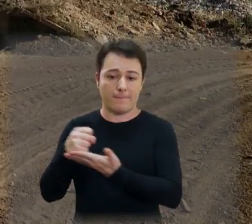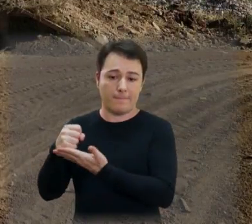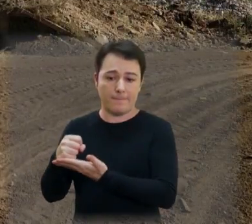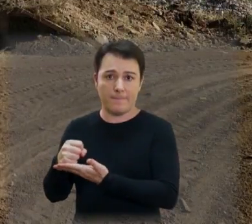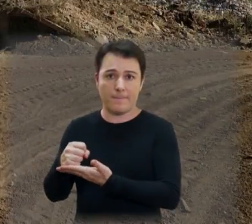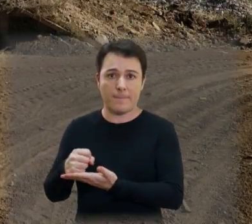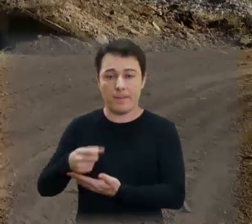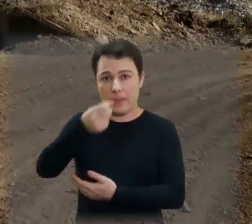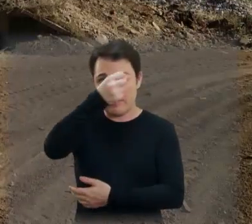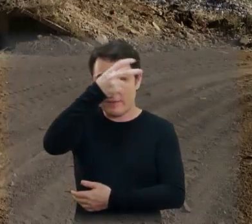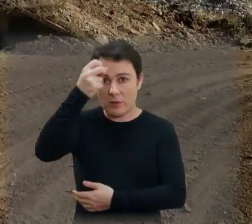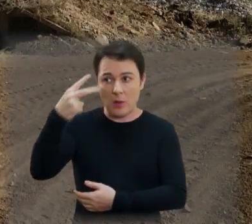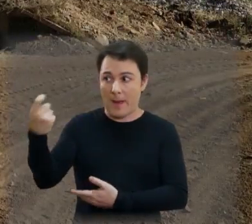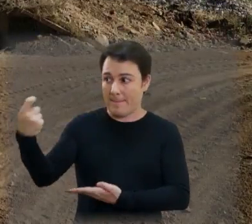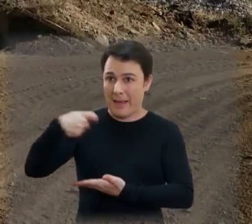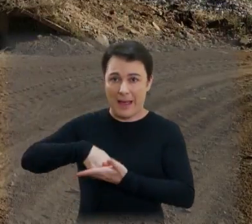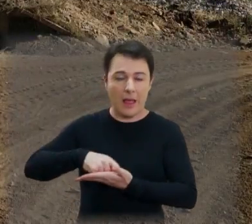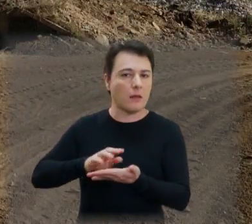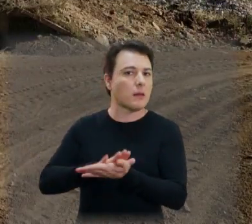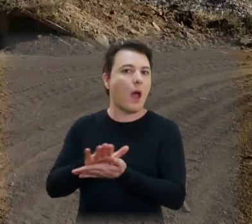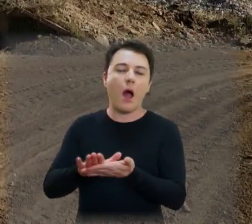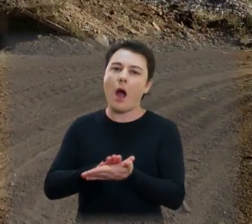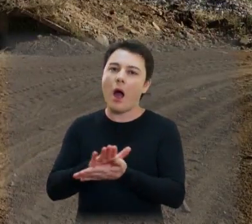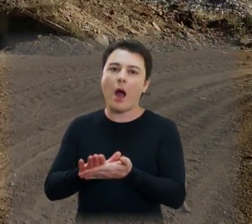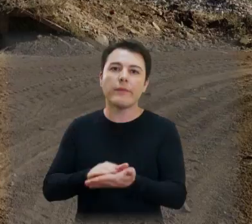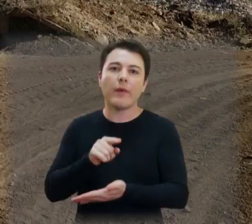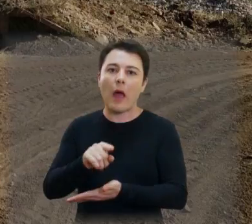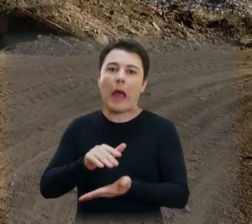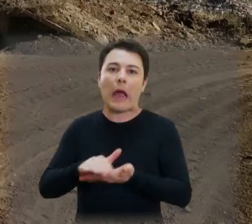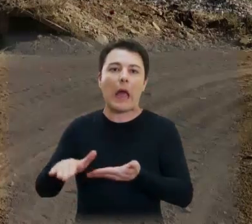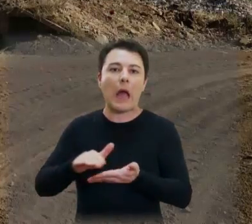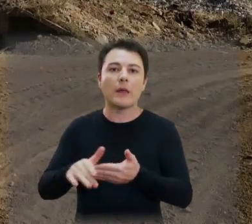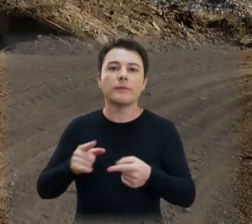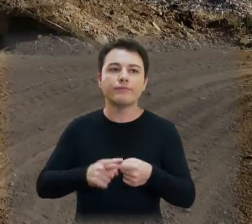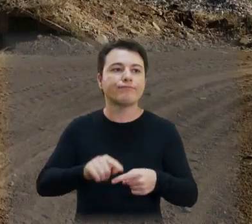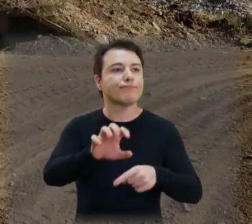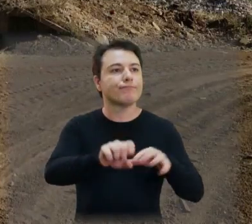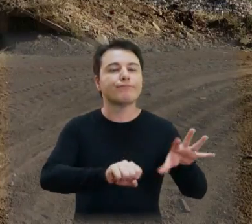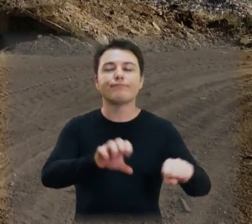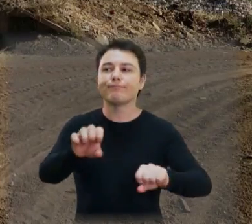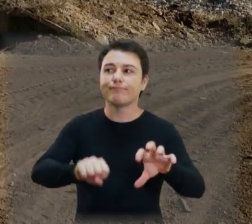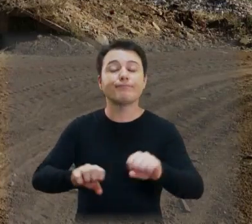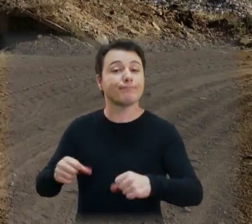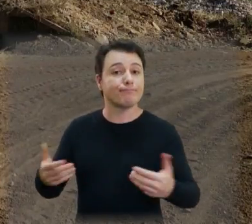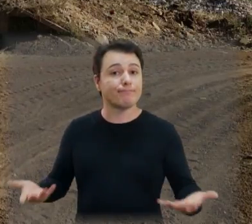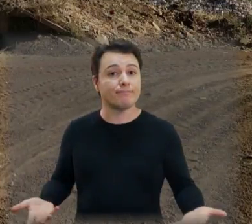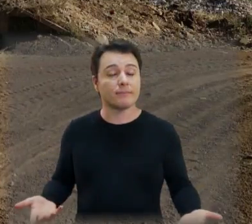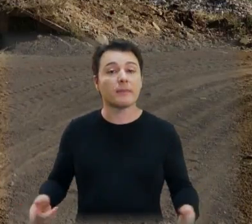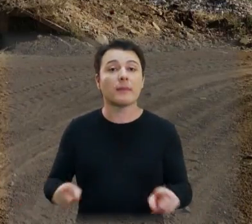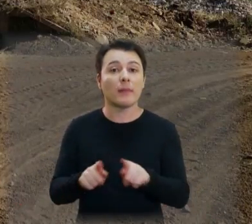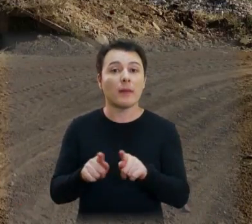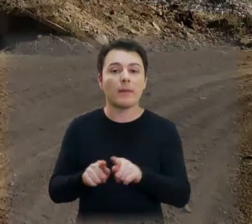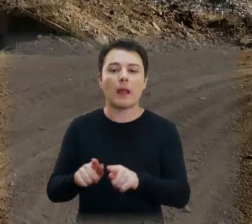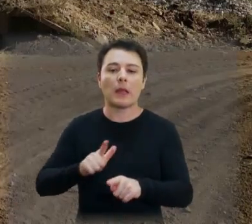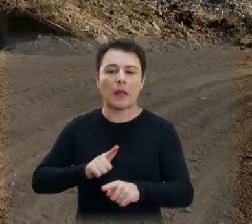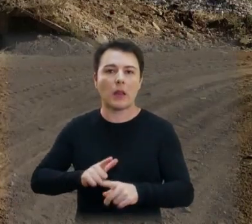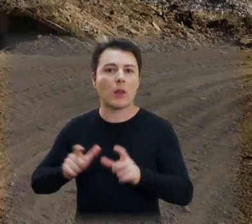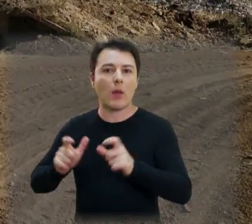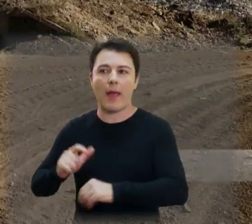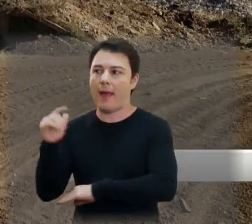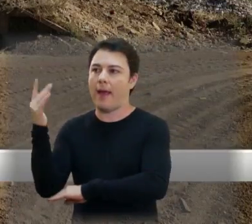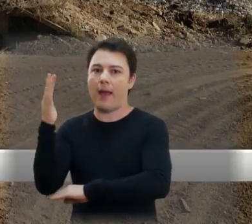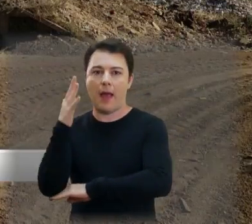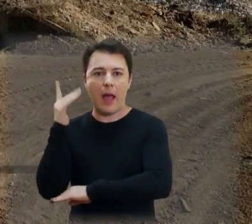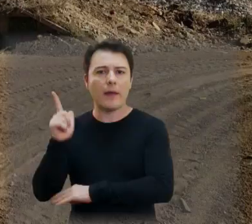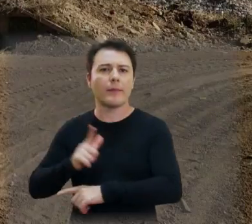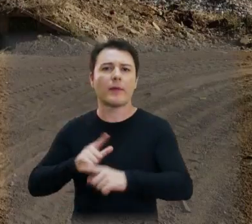não recebe nada por isso, ela gasta recolhendo para dar a destinação final. E os galhos das árvores, as folhas